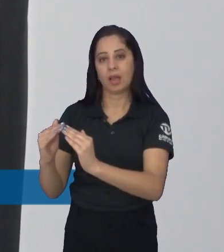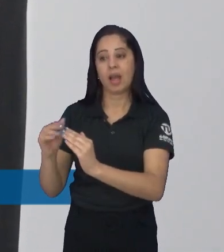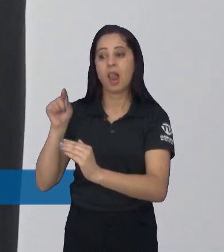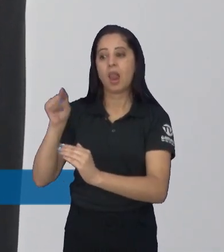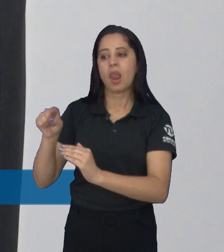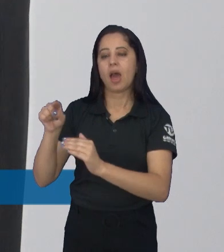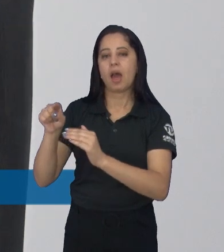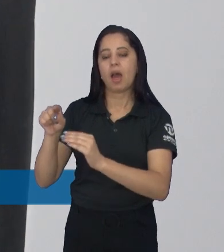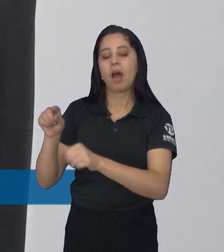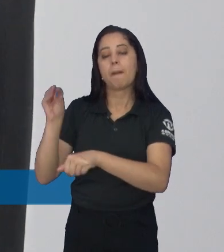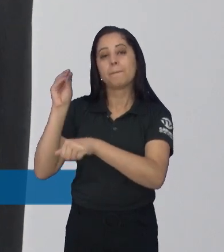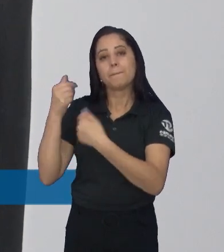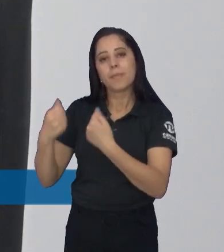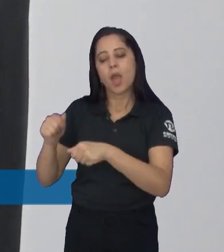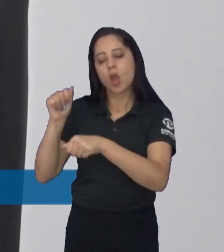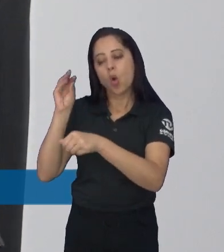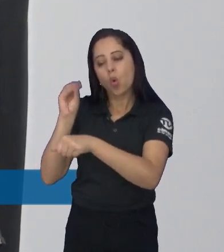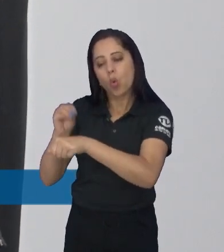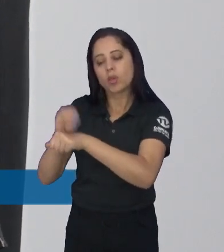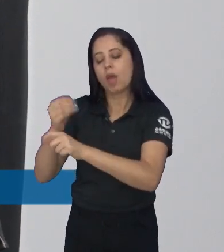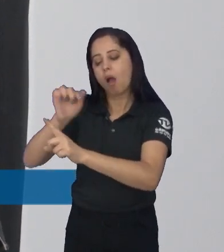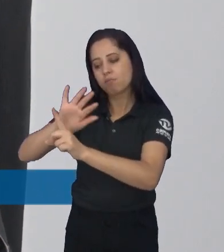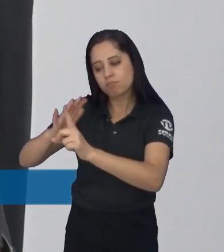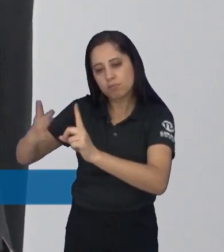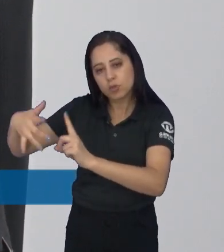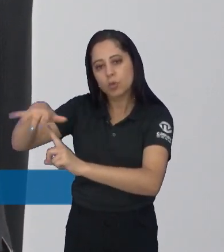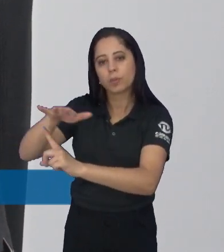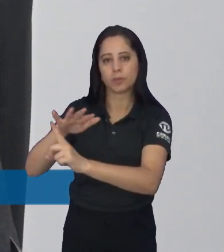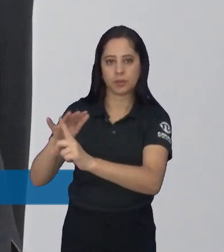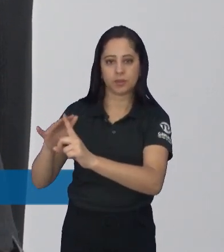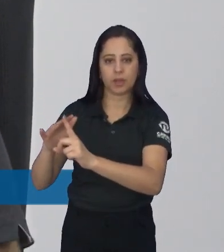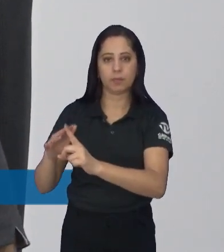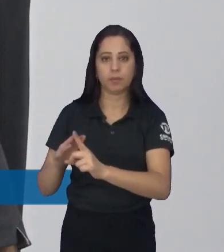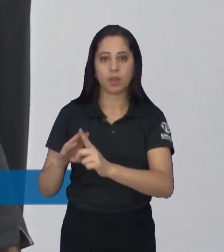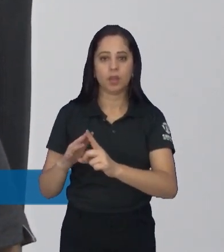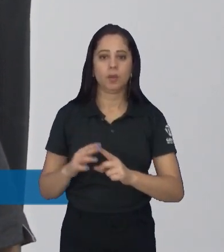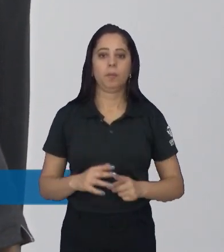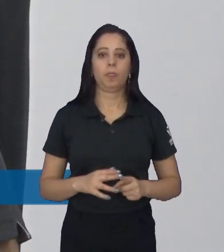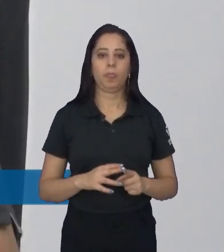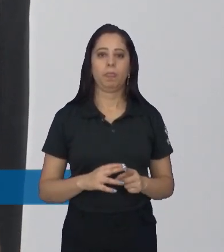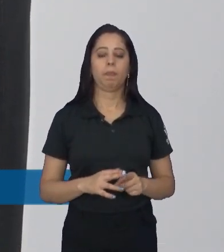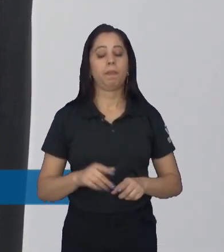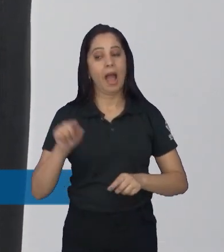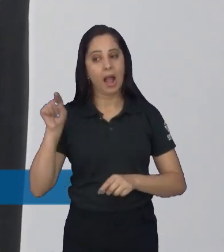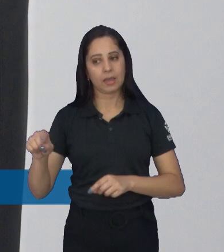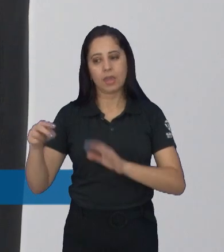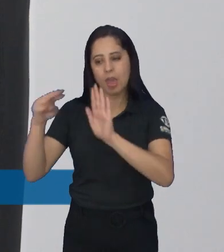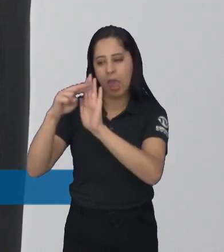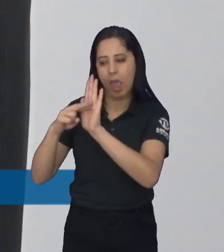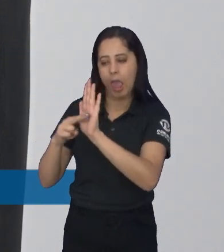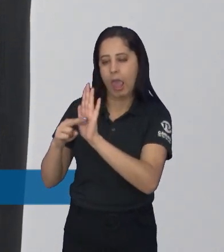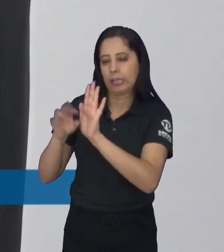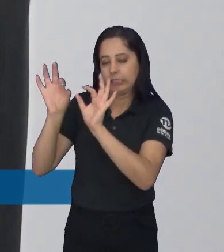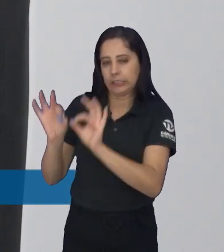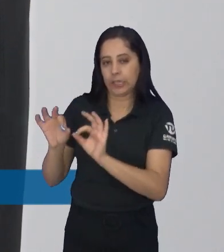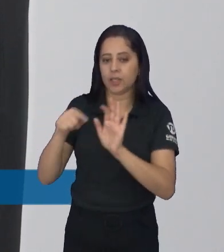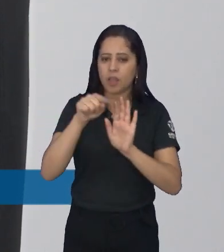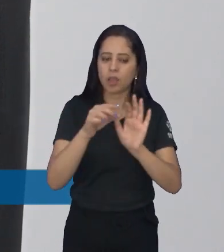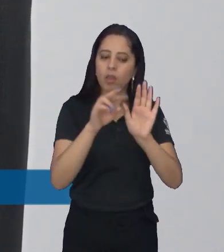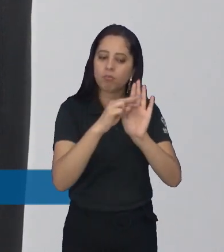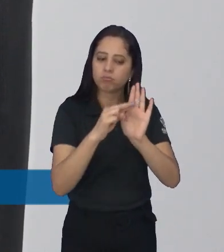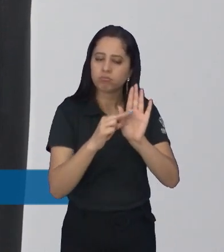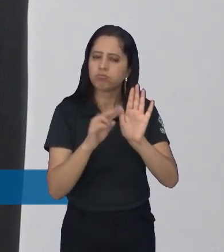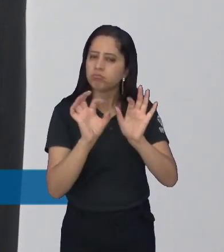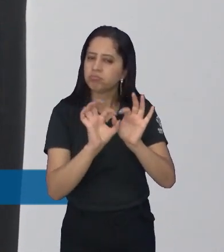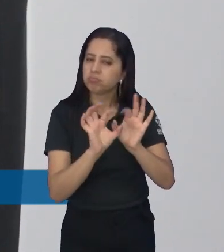proteção integral Então são dois tipos de unidade de conservação um é mais restritivo o outro é mais permissivo Então